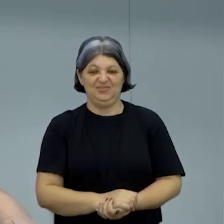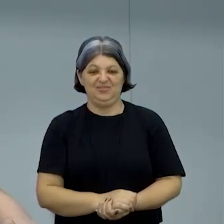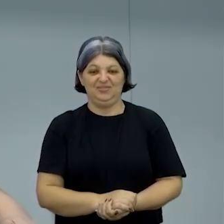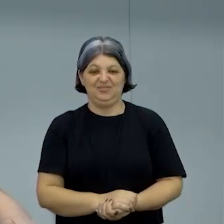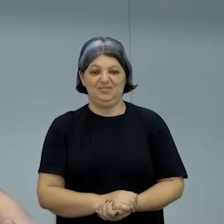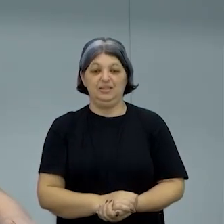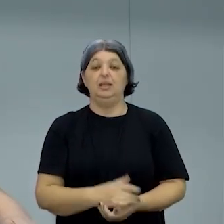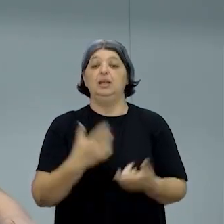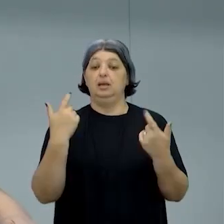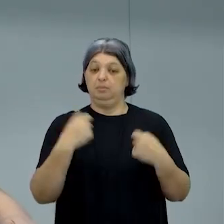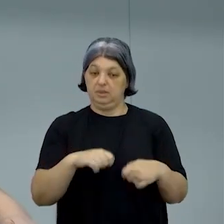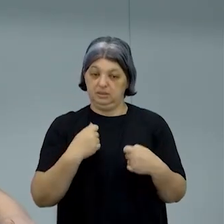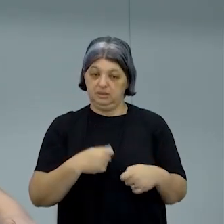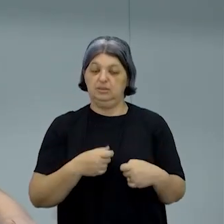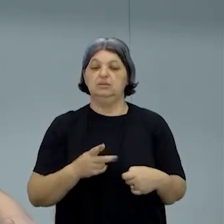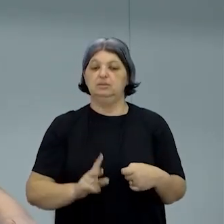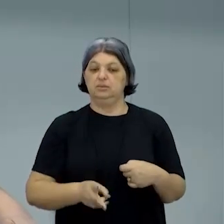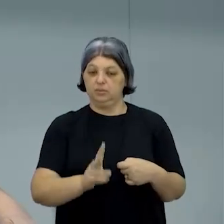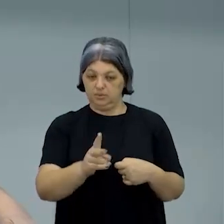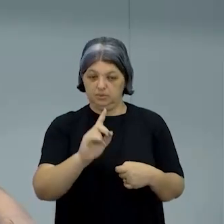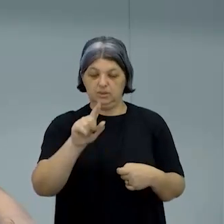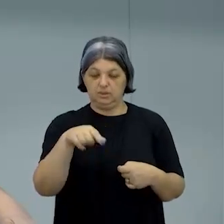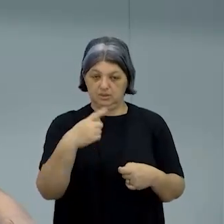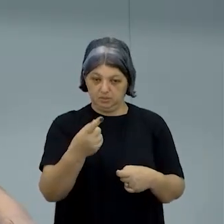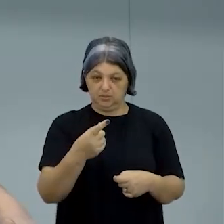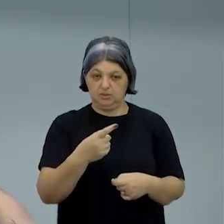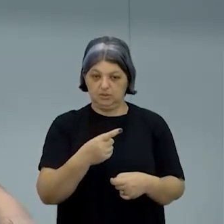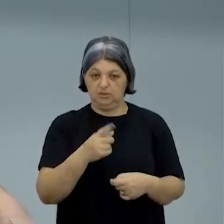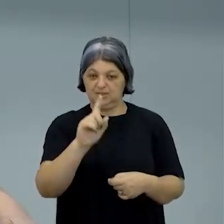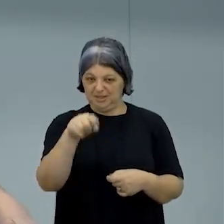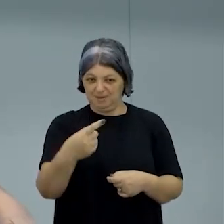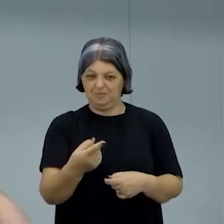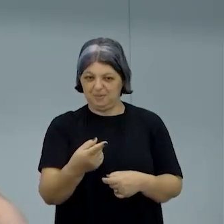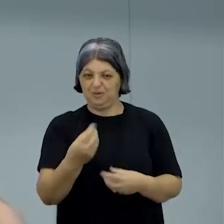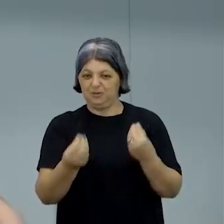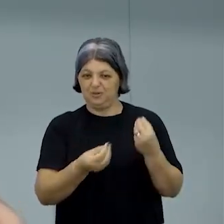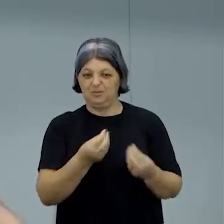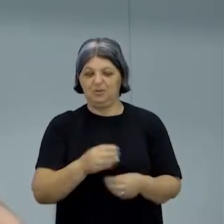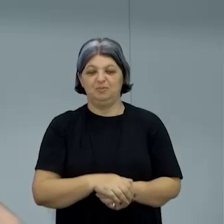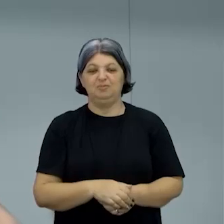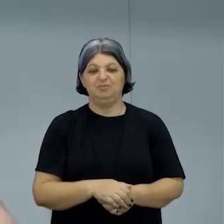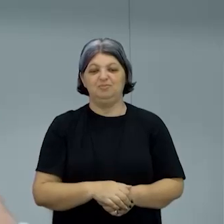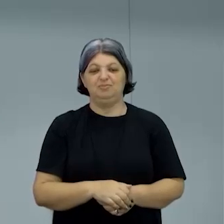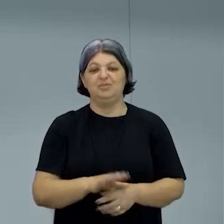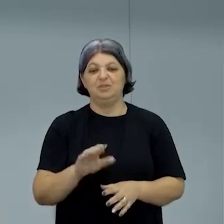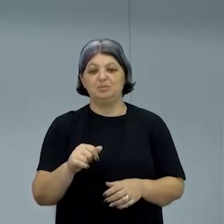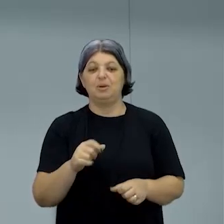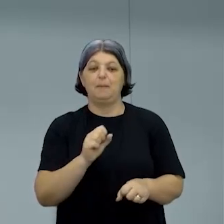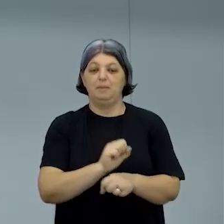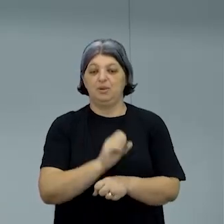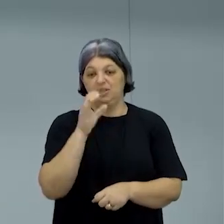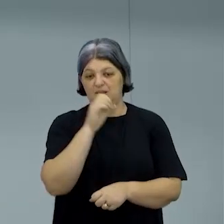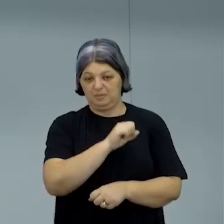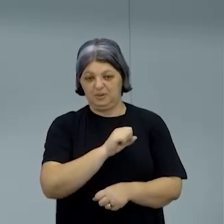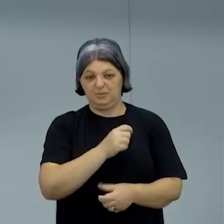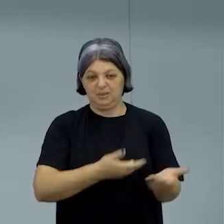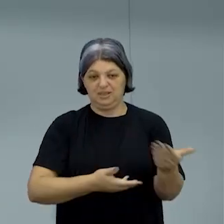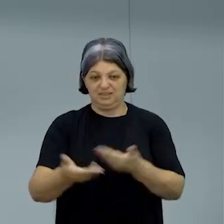a vinheta, porque nós vamos continuar, porque vocês querem saber o depois, né? Então vamos lá, vou chamar a vinheta para interação.